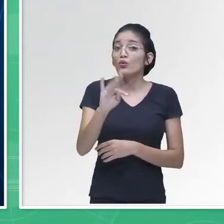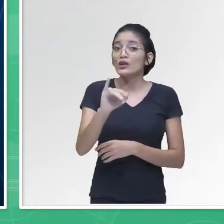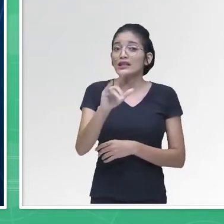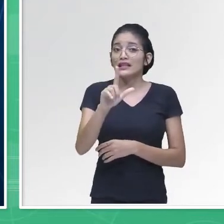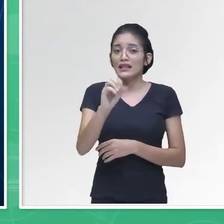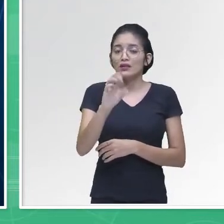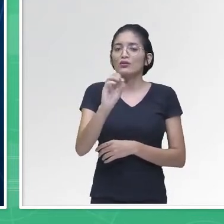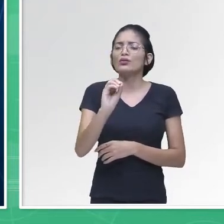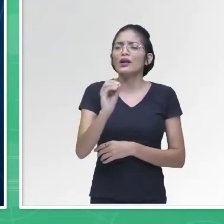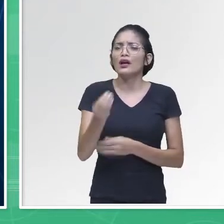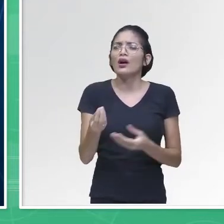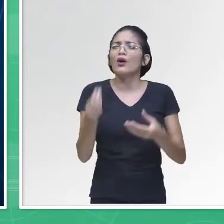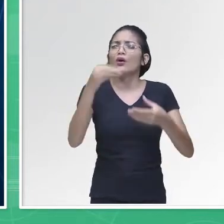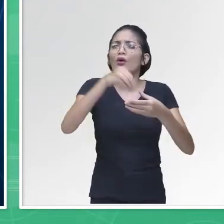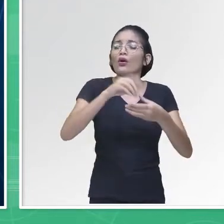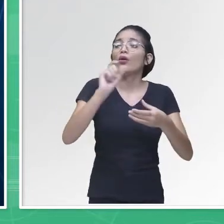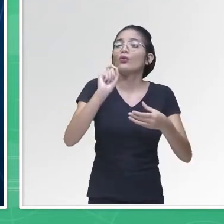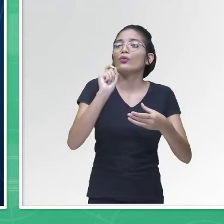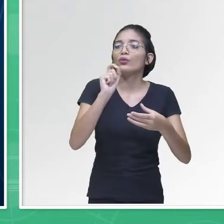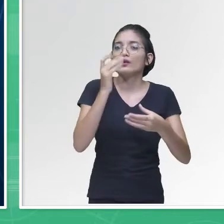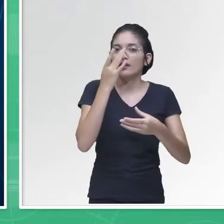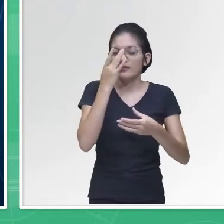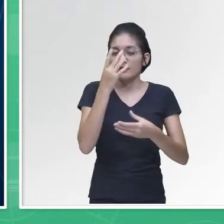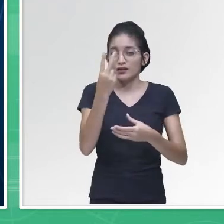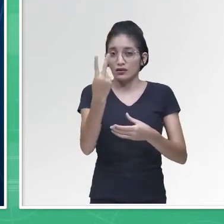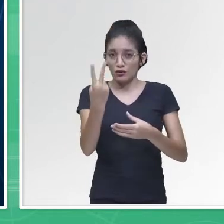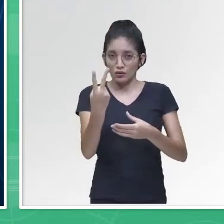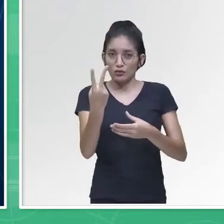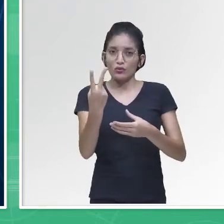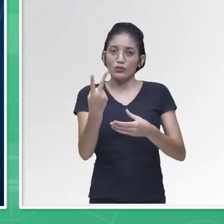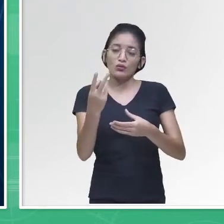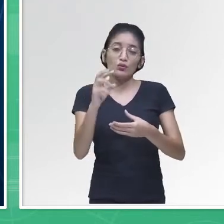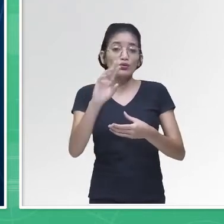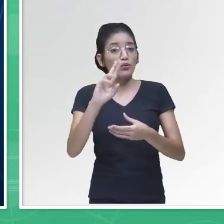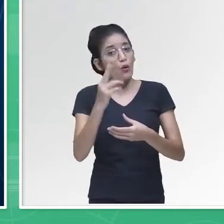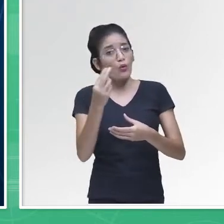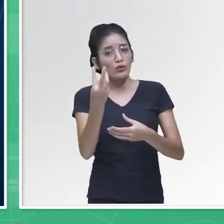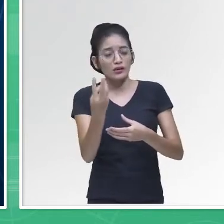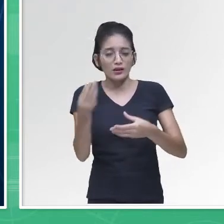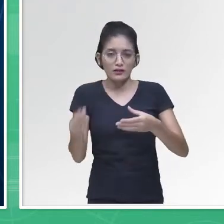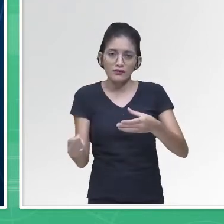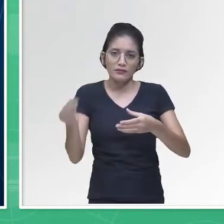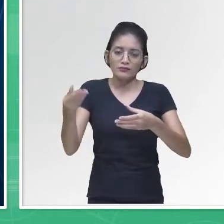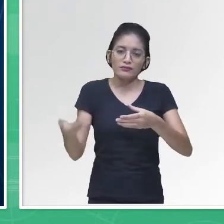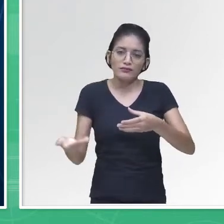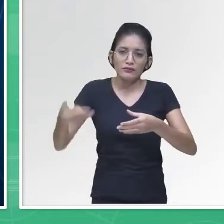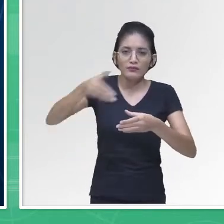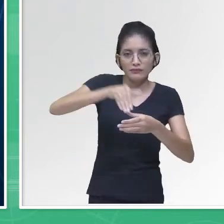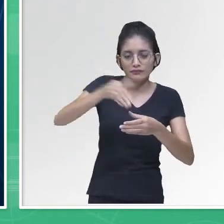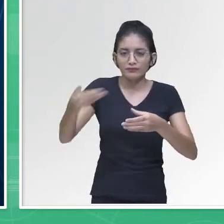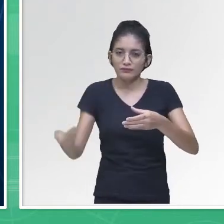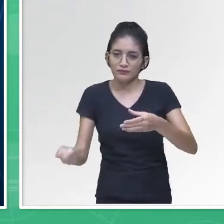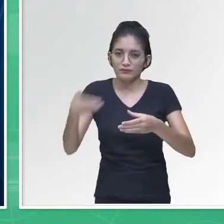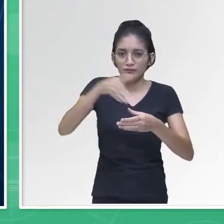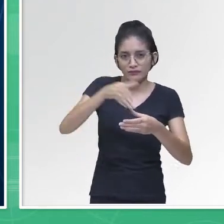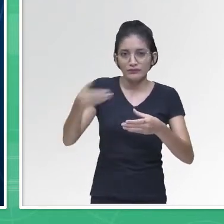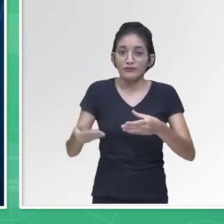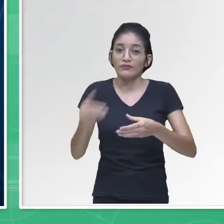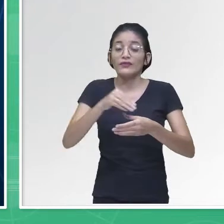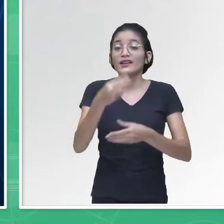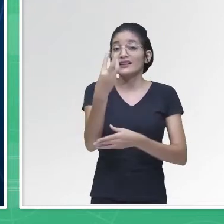água, a gente adiciona 2 a 3 colheres de pó solúvel,